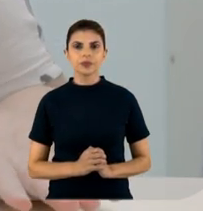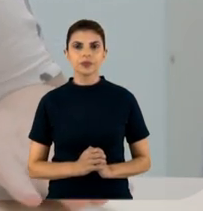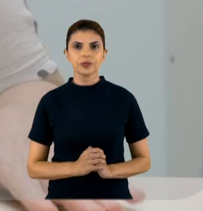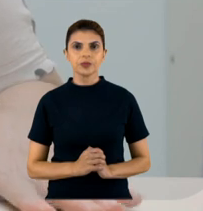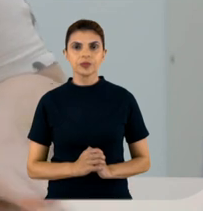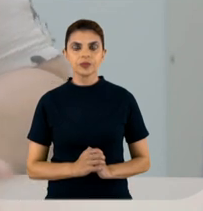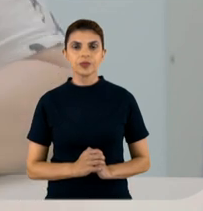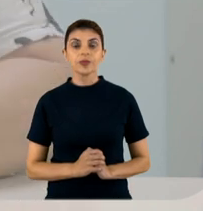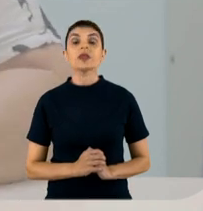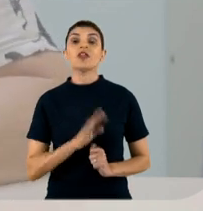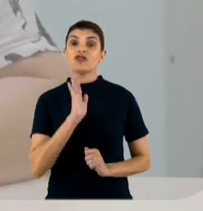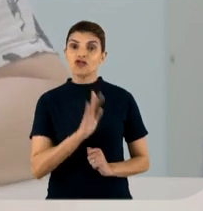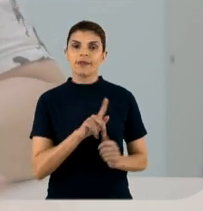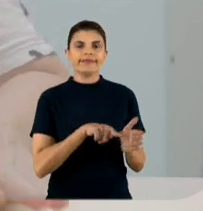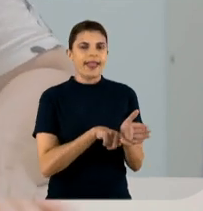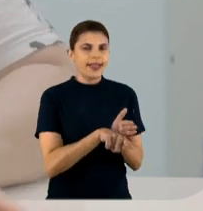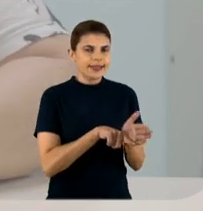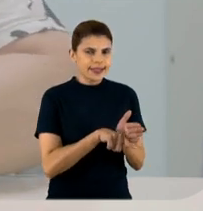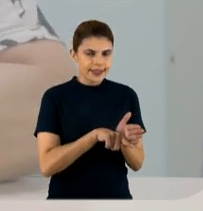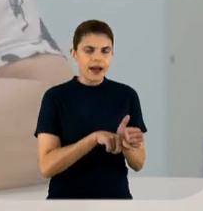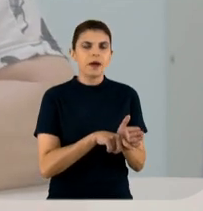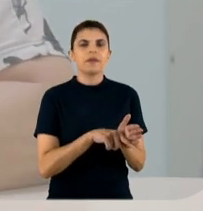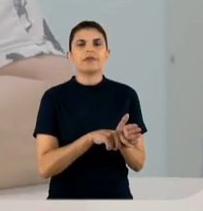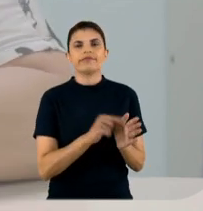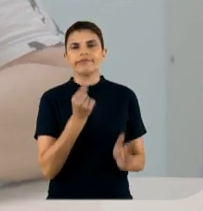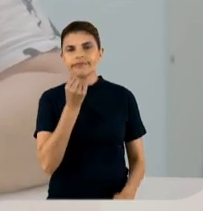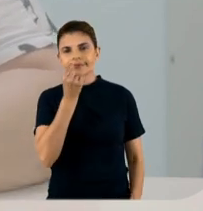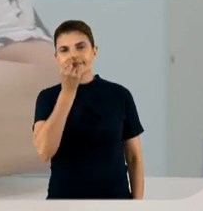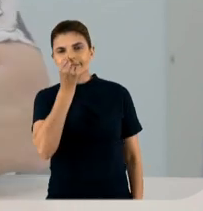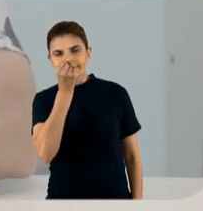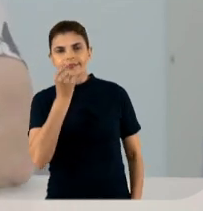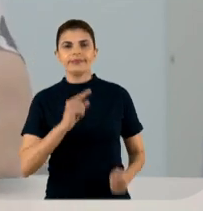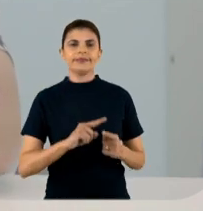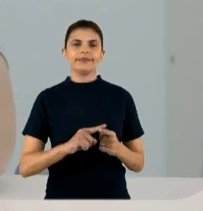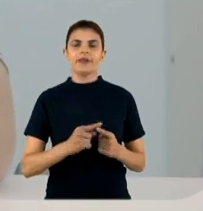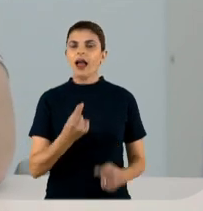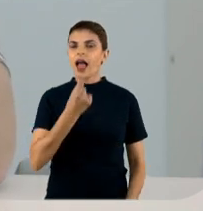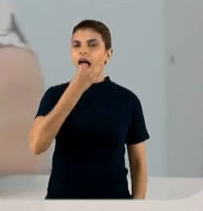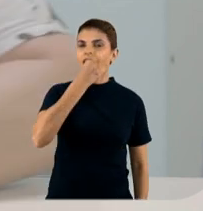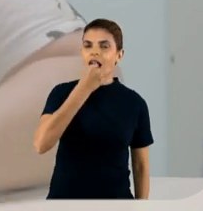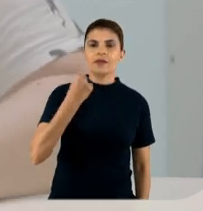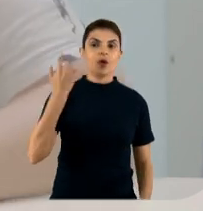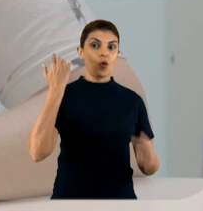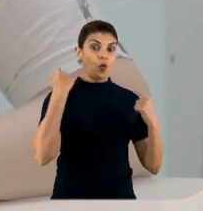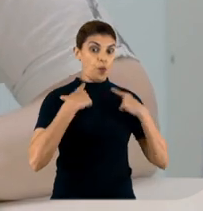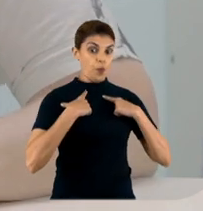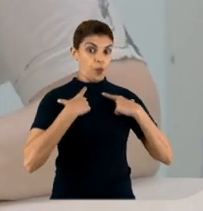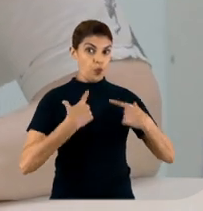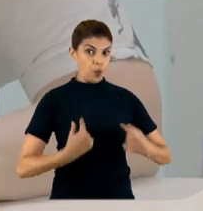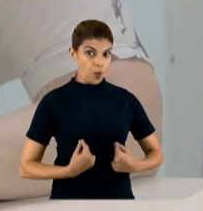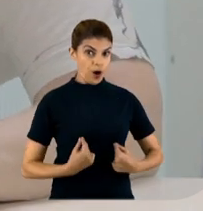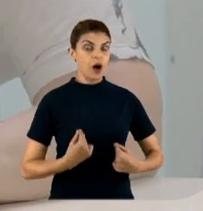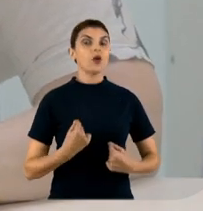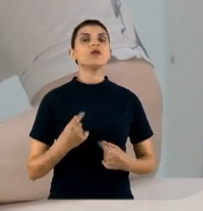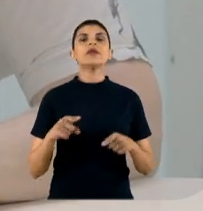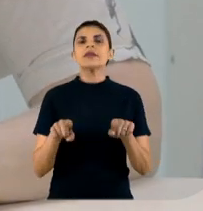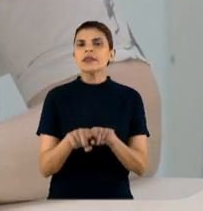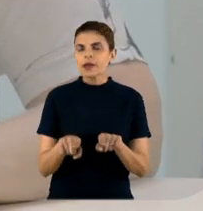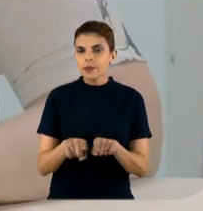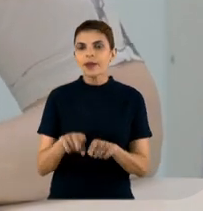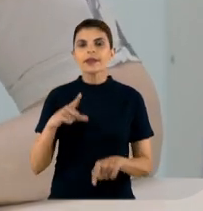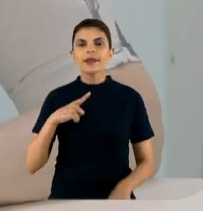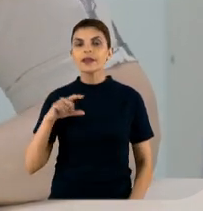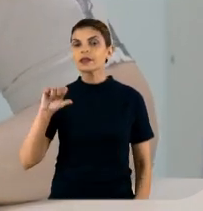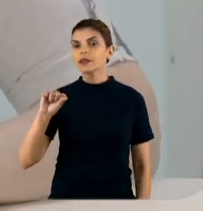o além desse material colhido de nariz or faringe ou do pulmão propriamente dito a gente também tem